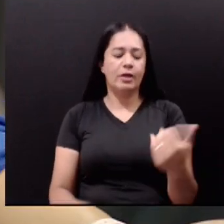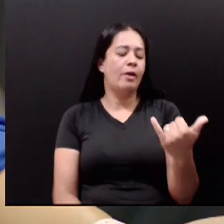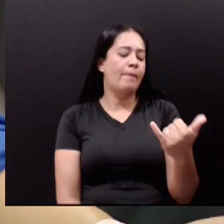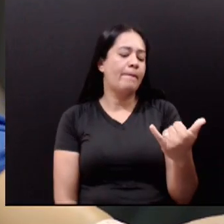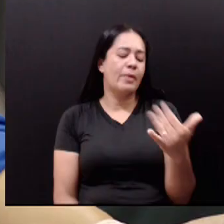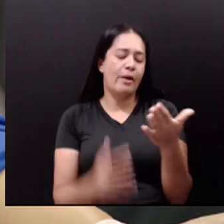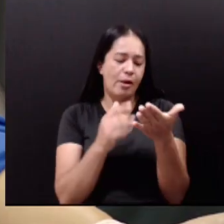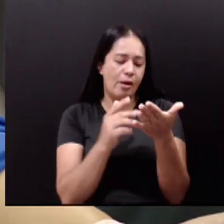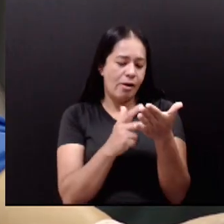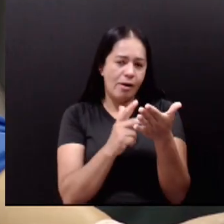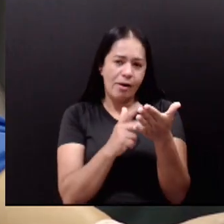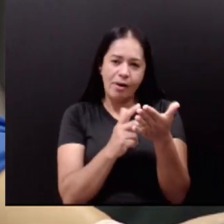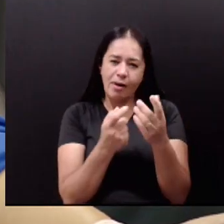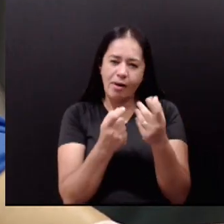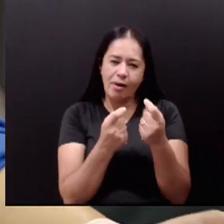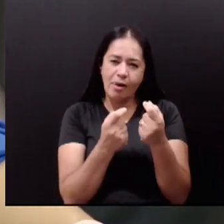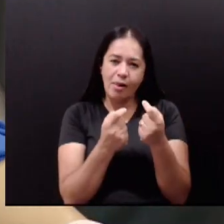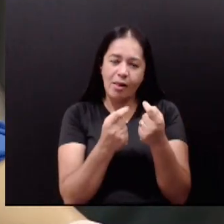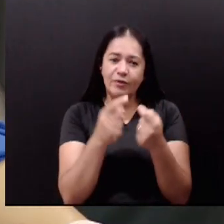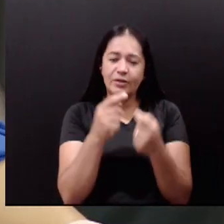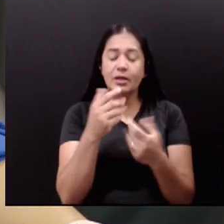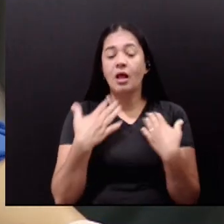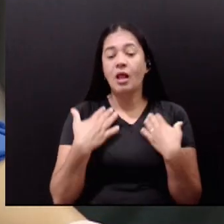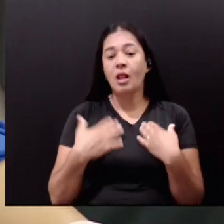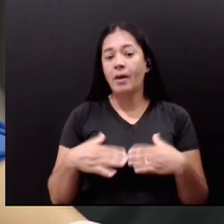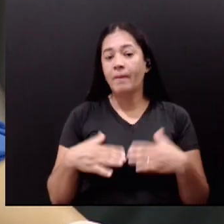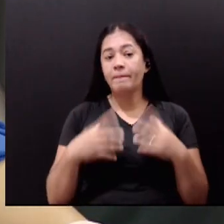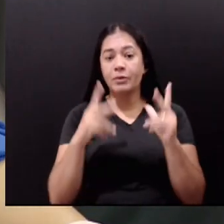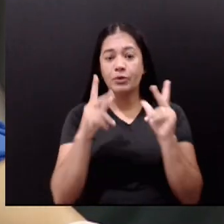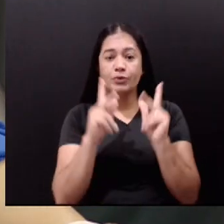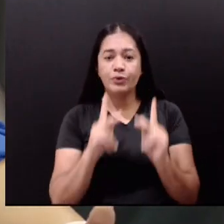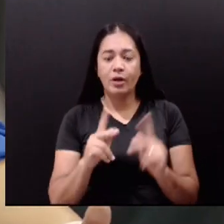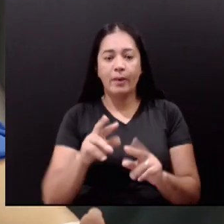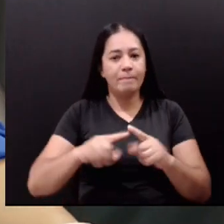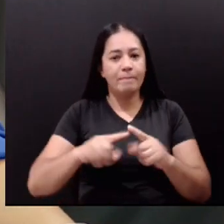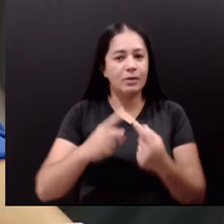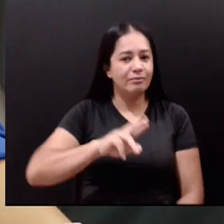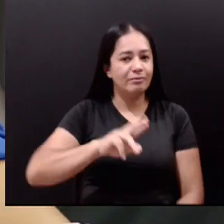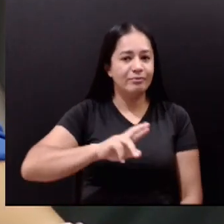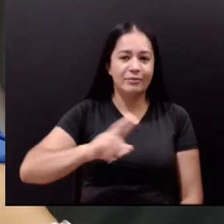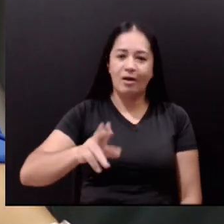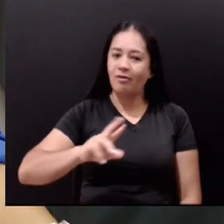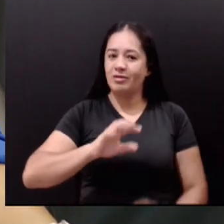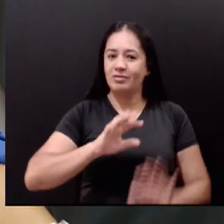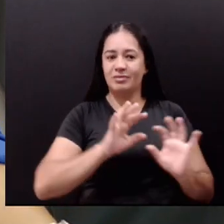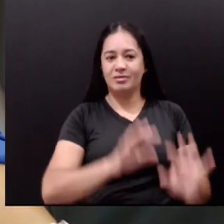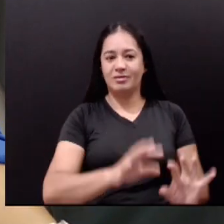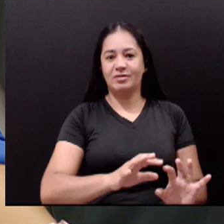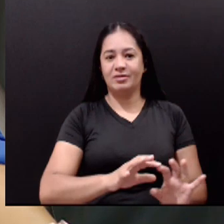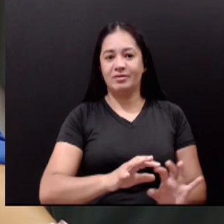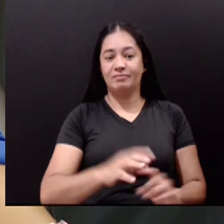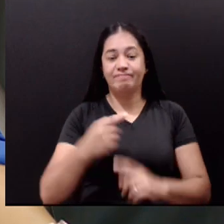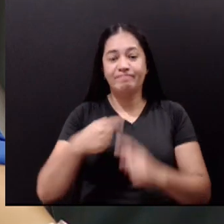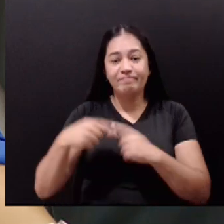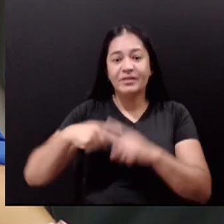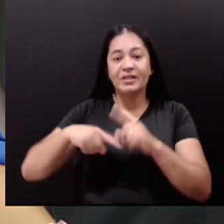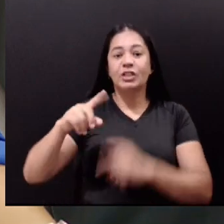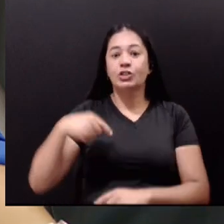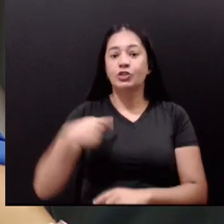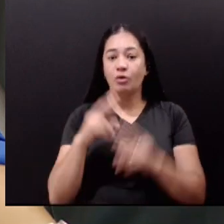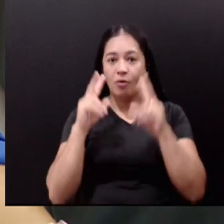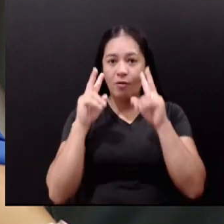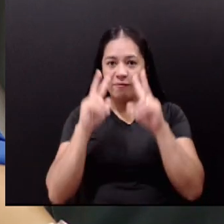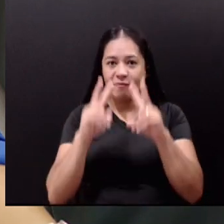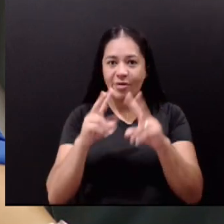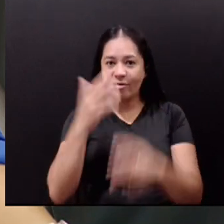está na tranquilidade do quarto e não é assim, né, vai muito além do que os nossos olhos podem ver,